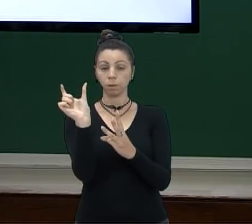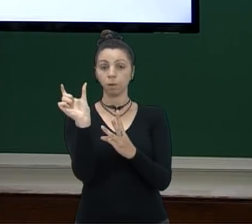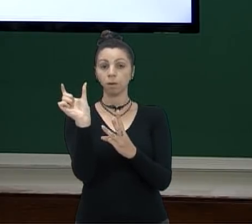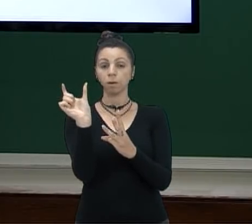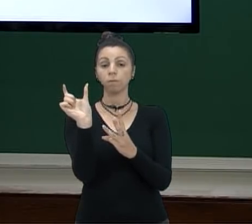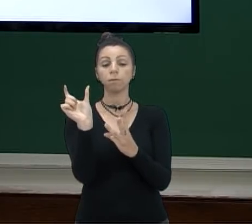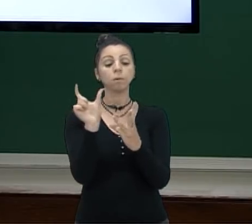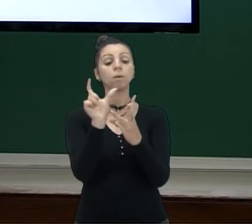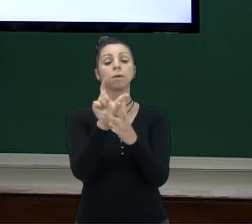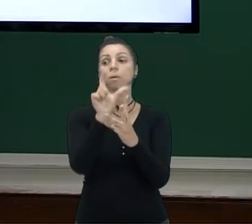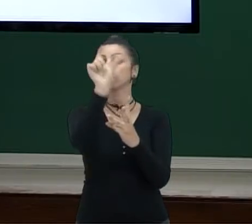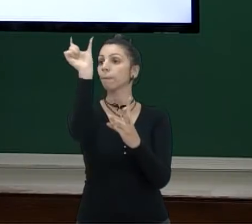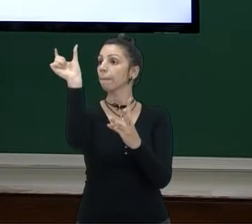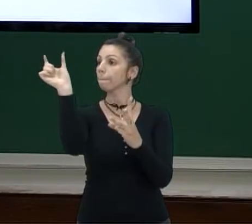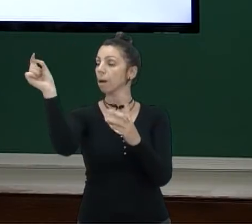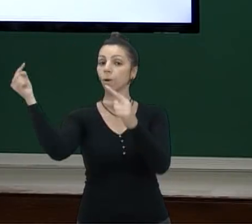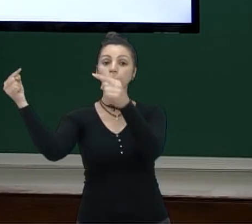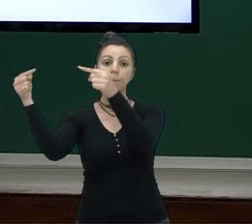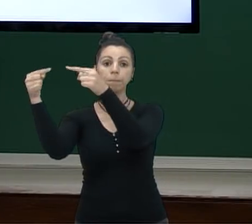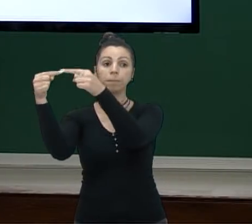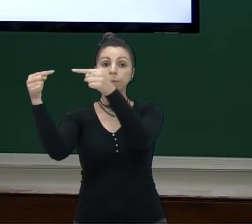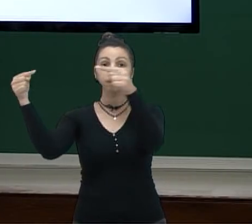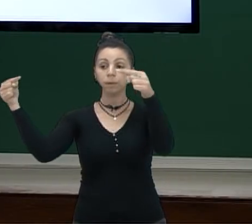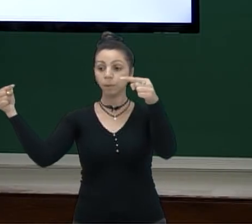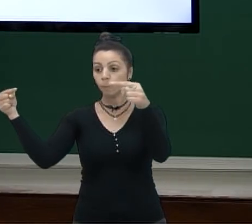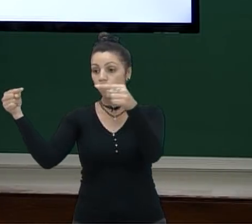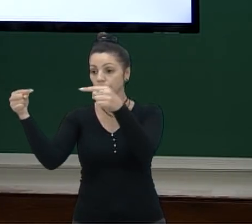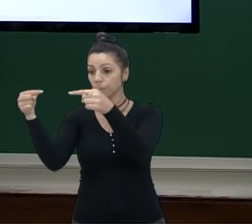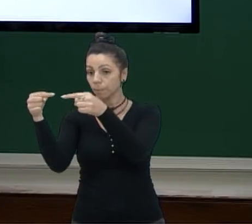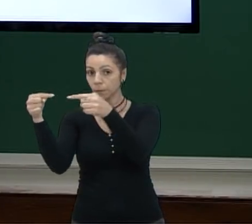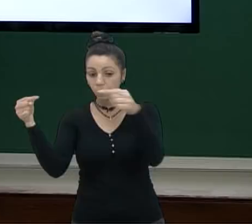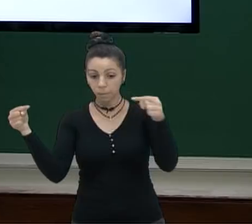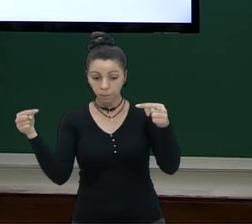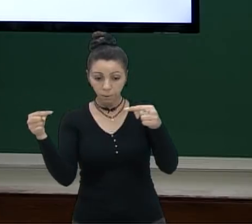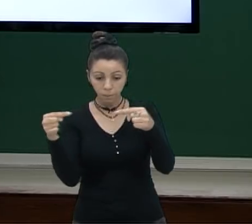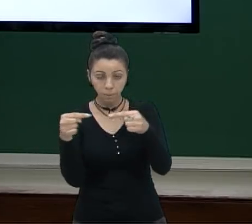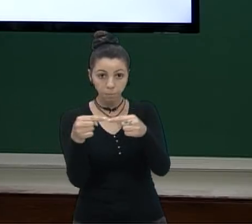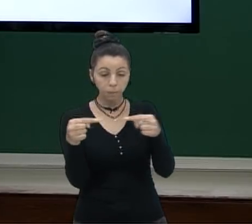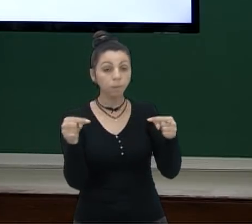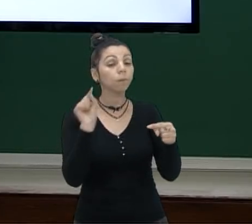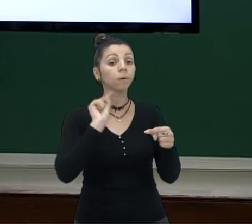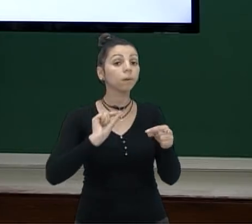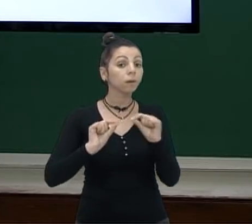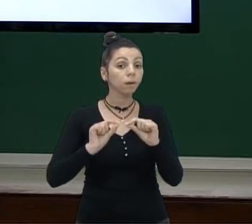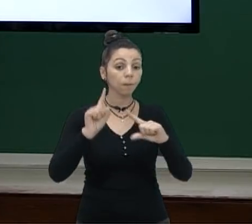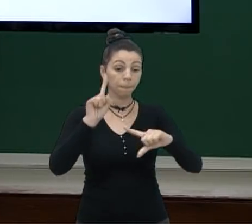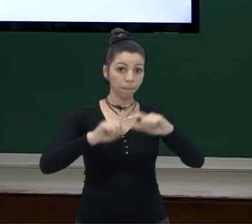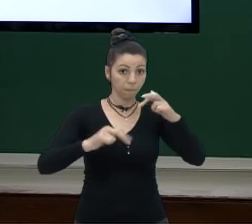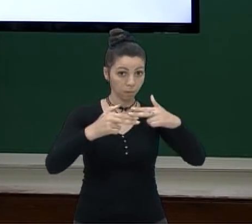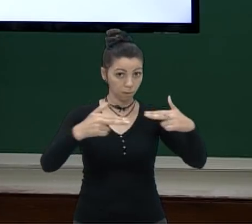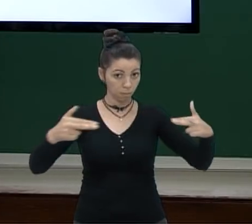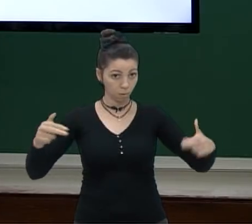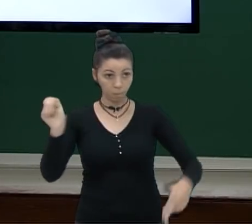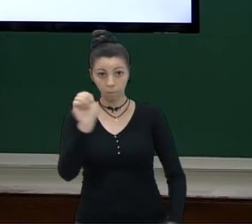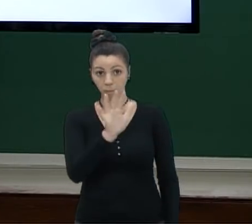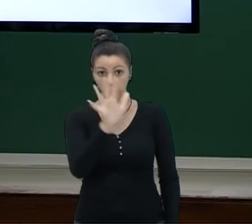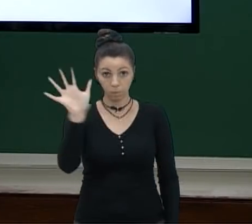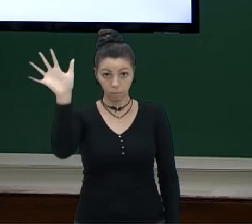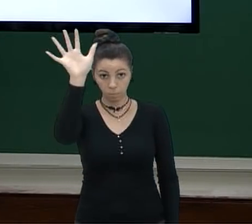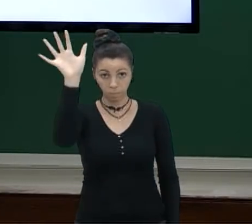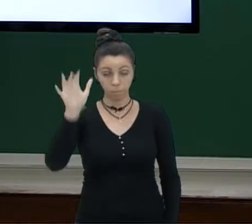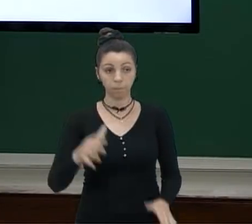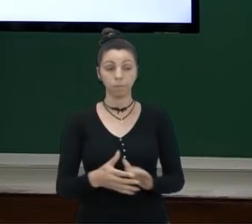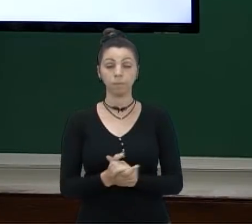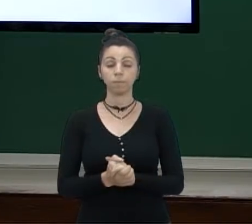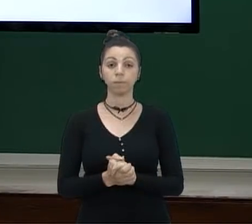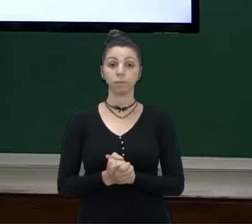encaixá-las aqui nas linhas. Então, percebam que eu estou falando dos materiais gasosos. Por quê? Compressão